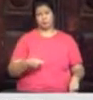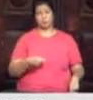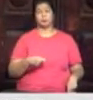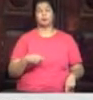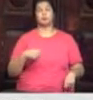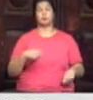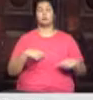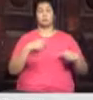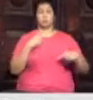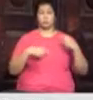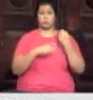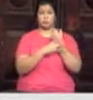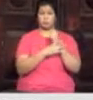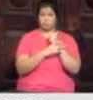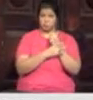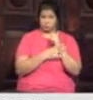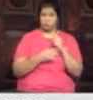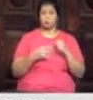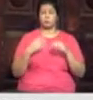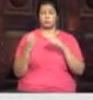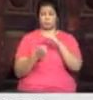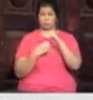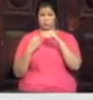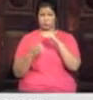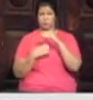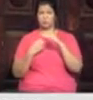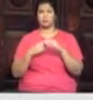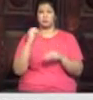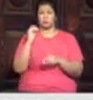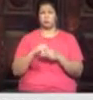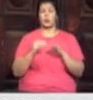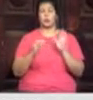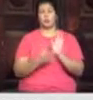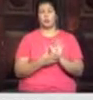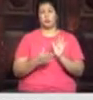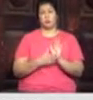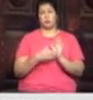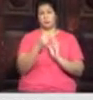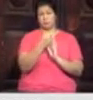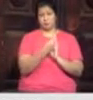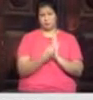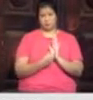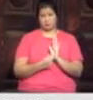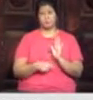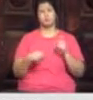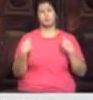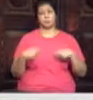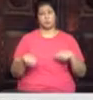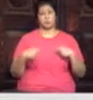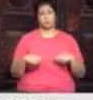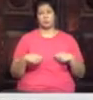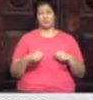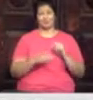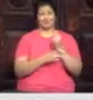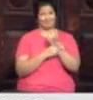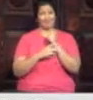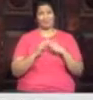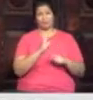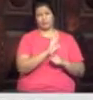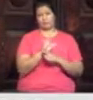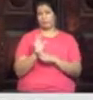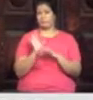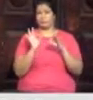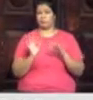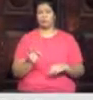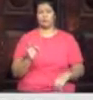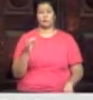segurança jurídica, pleiteada pelas empresas com as propostas de fragilização das instituições, vai significar insegurança para os